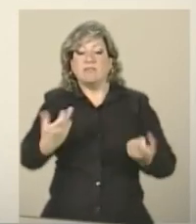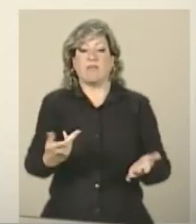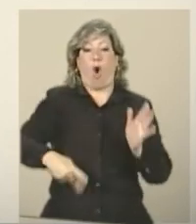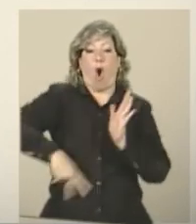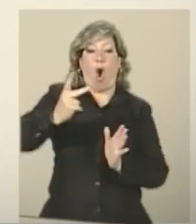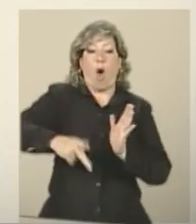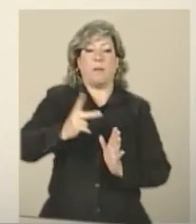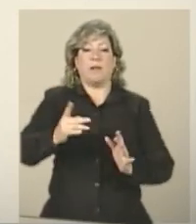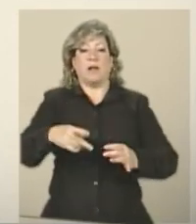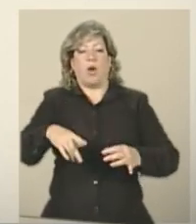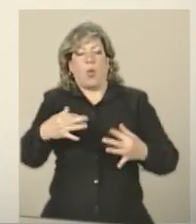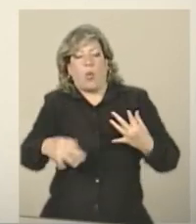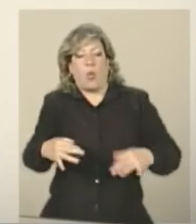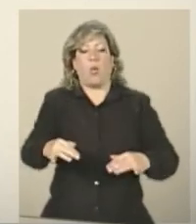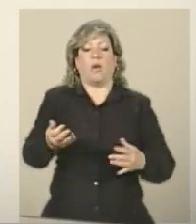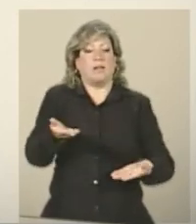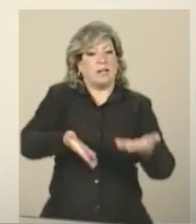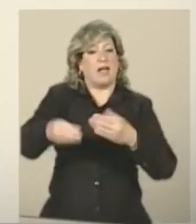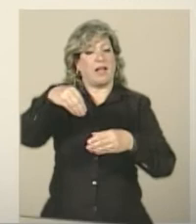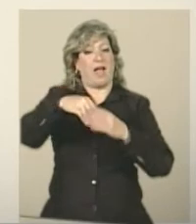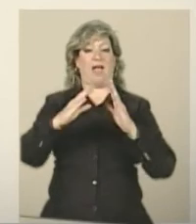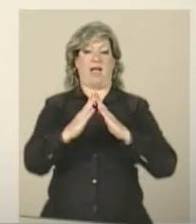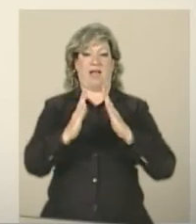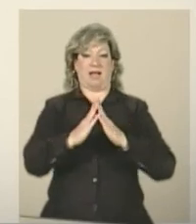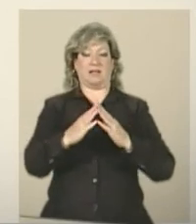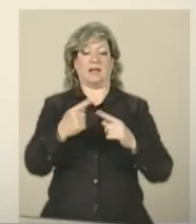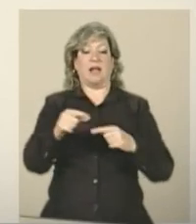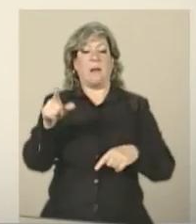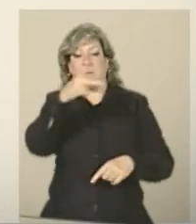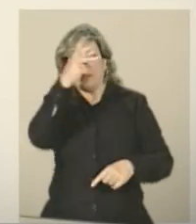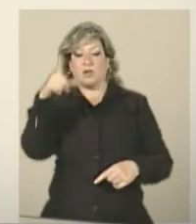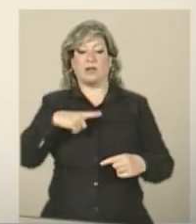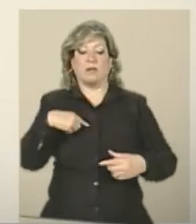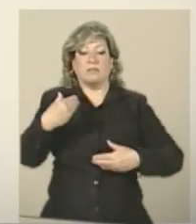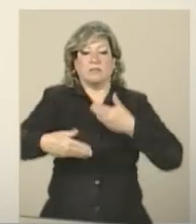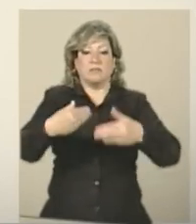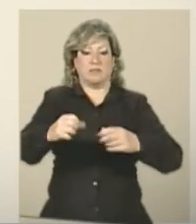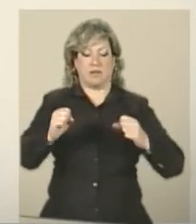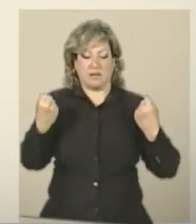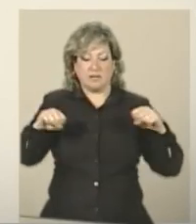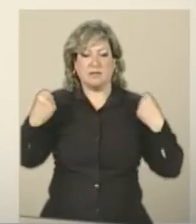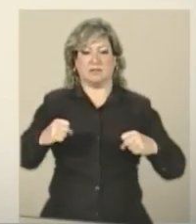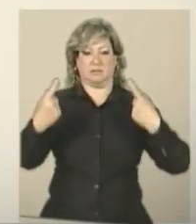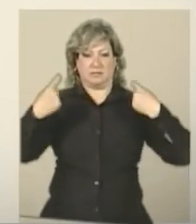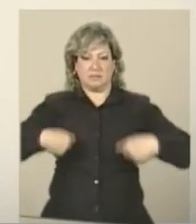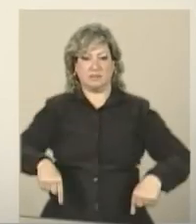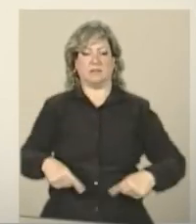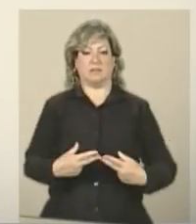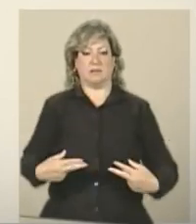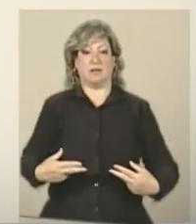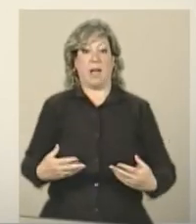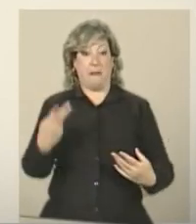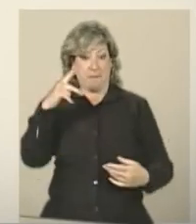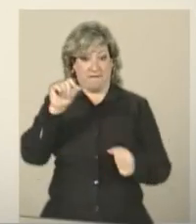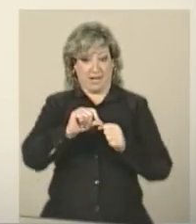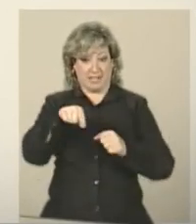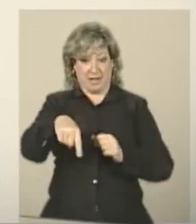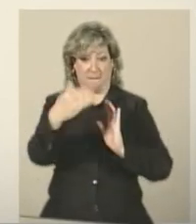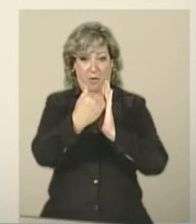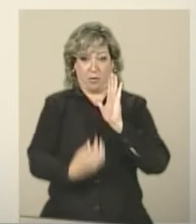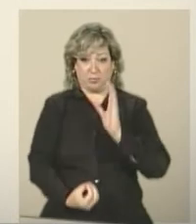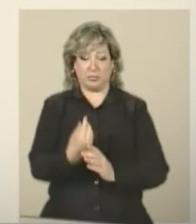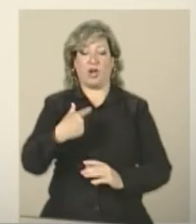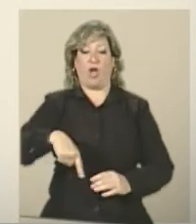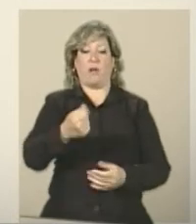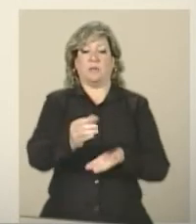de cirurgias e as pessoas em processo de reabilitação motora para implantar esse programa Luciano